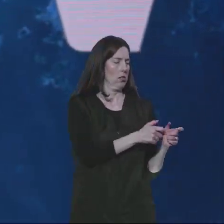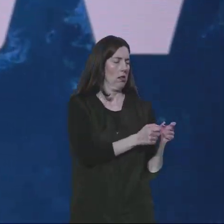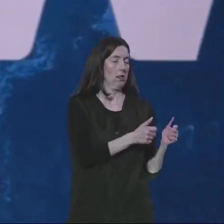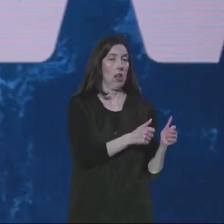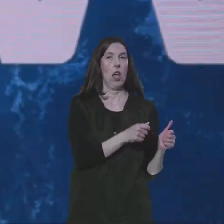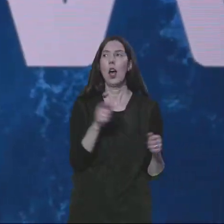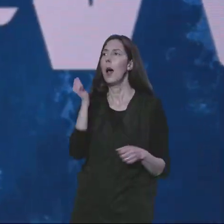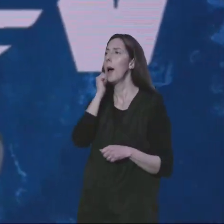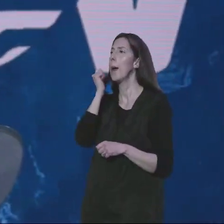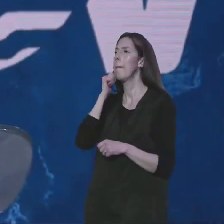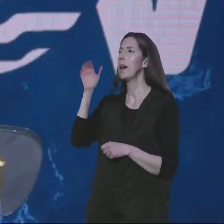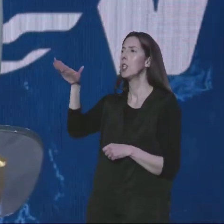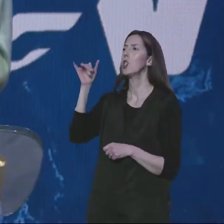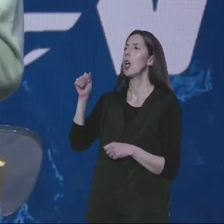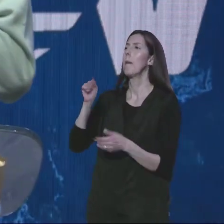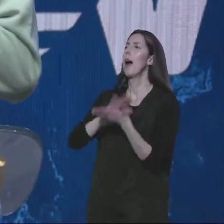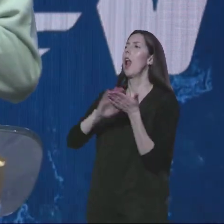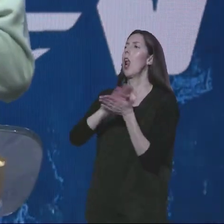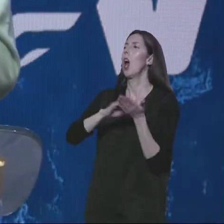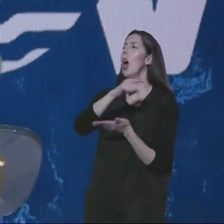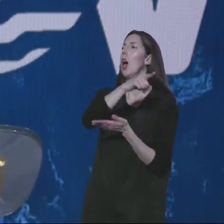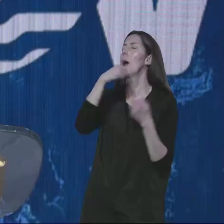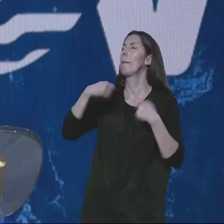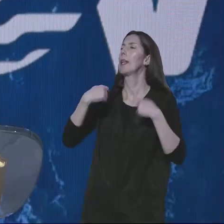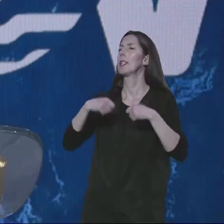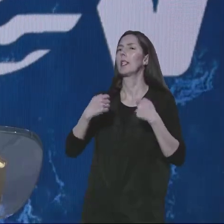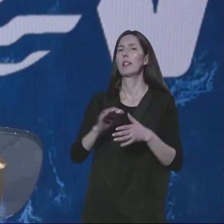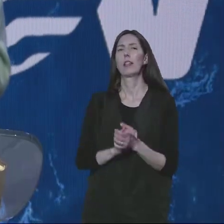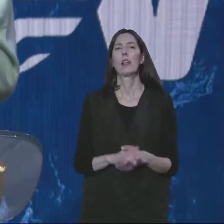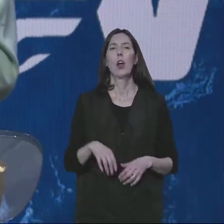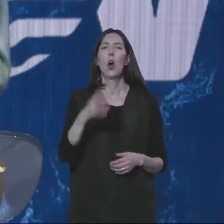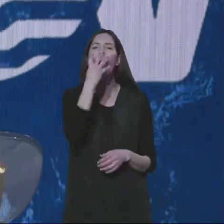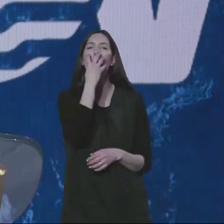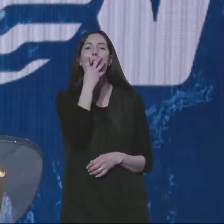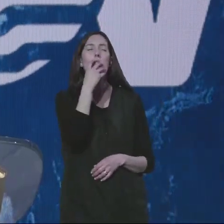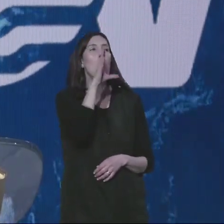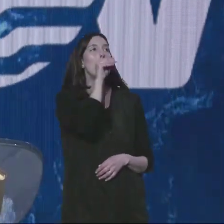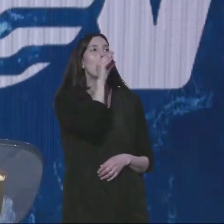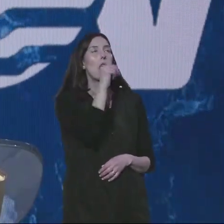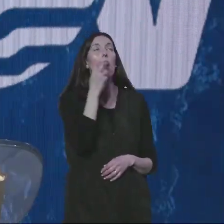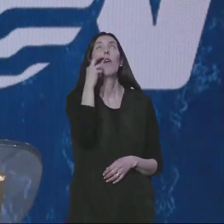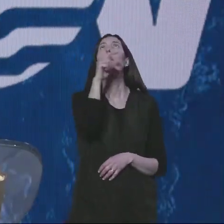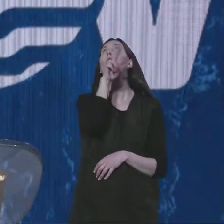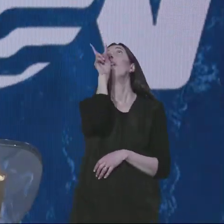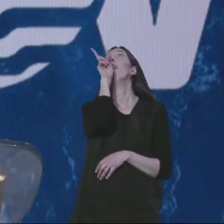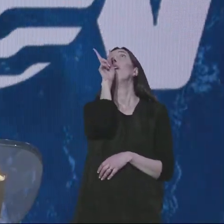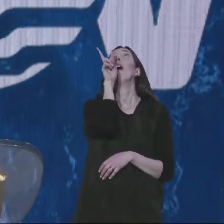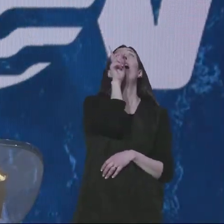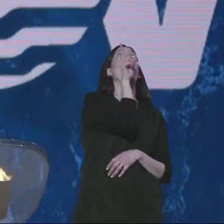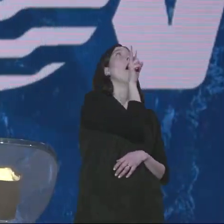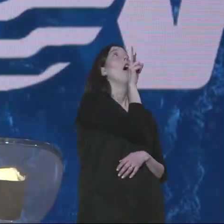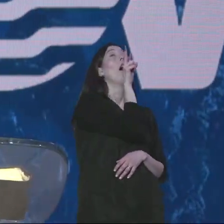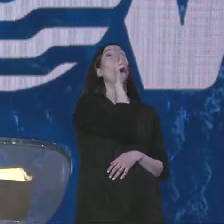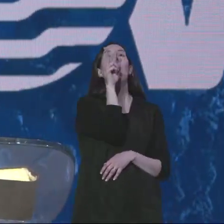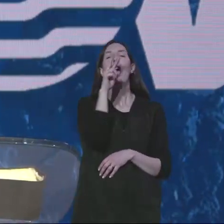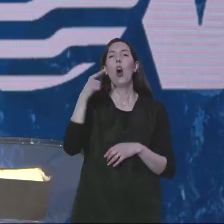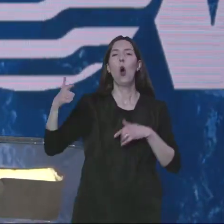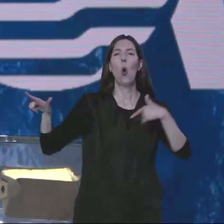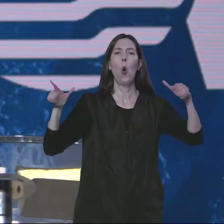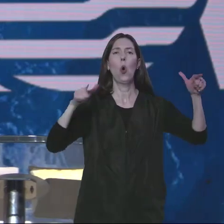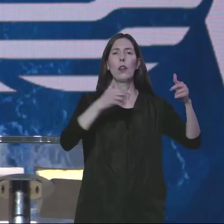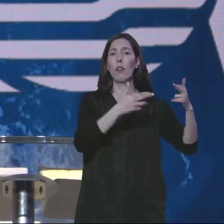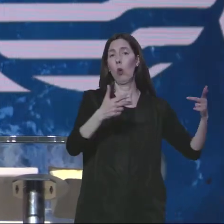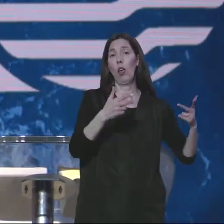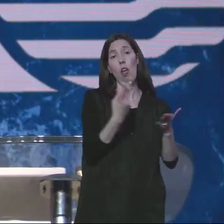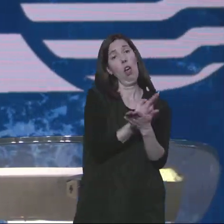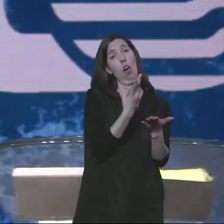você lavar a louça, seu cachorro latia, você olhava para o teto e o teto parecia mais interessante que os seus estudos. Ou seja, coisas que não são